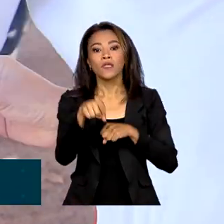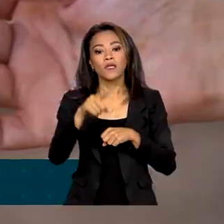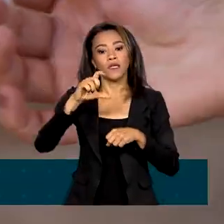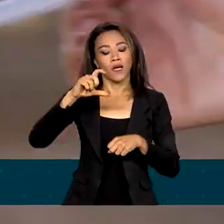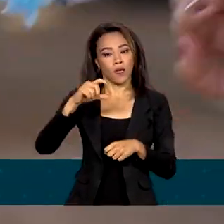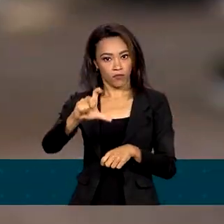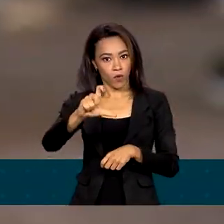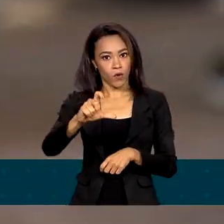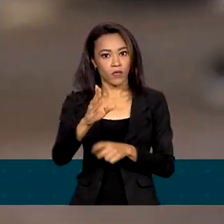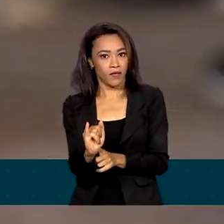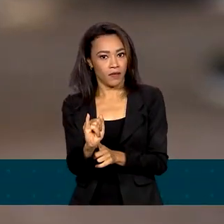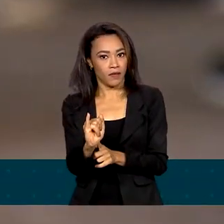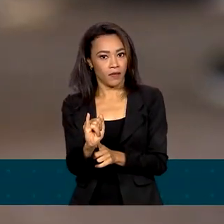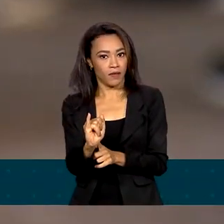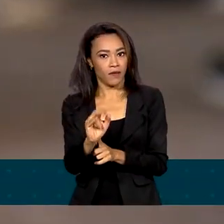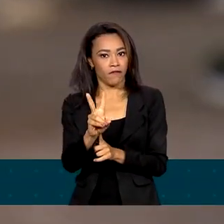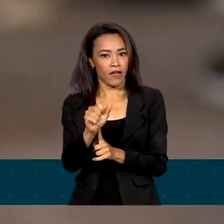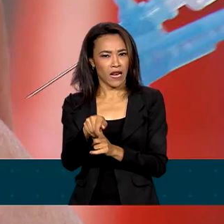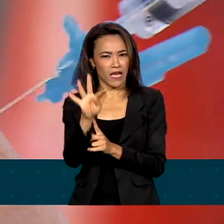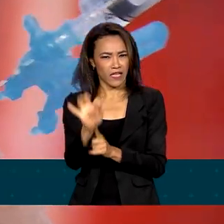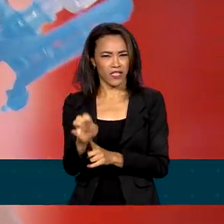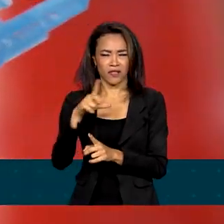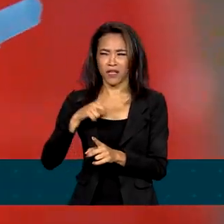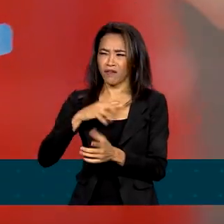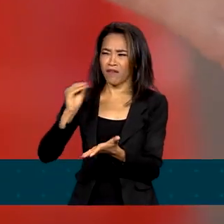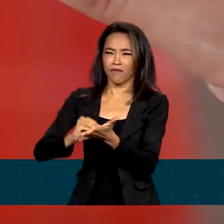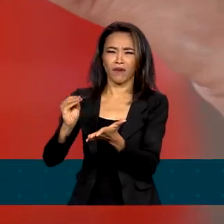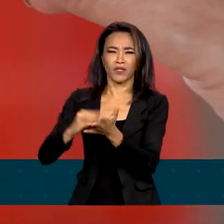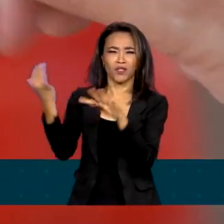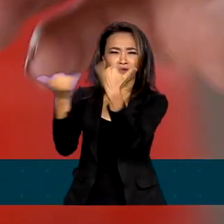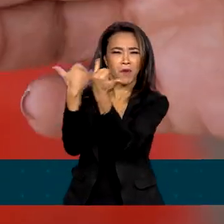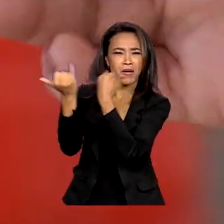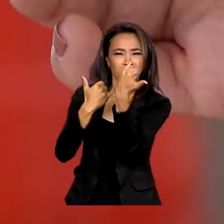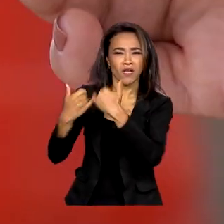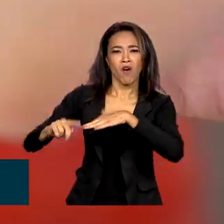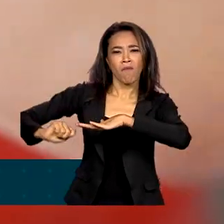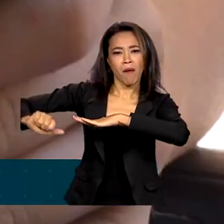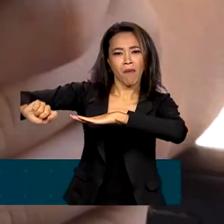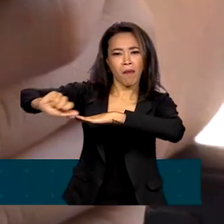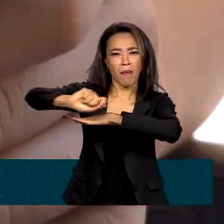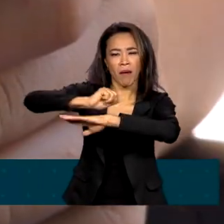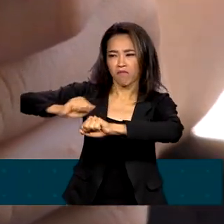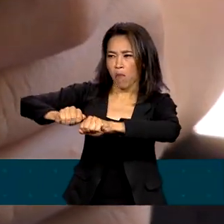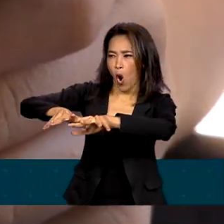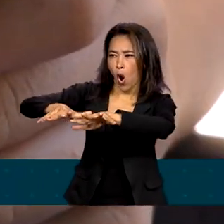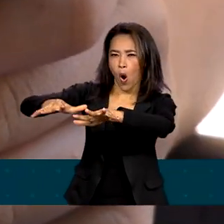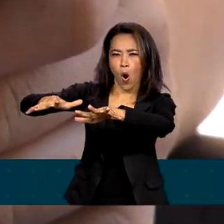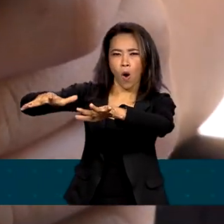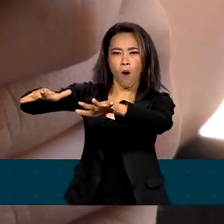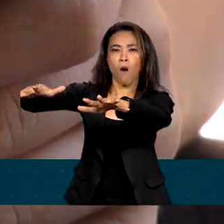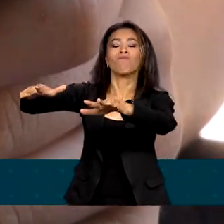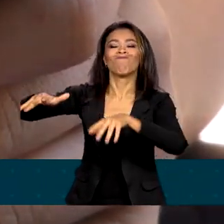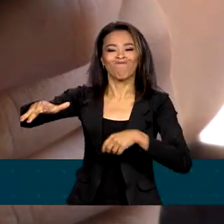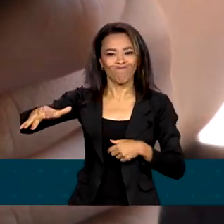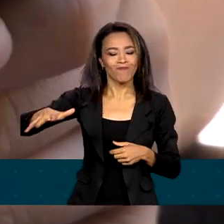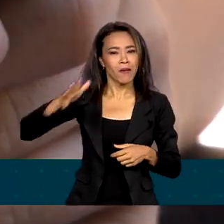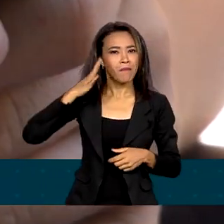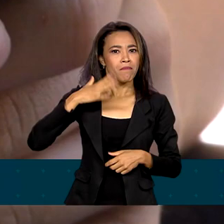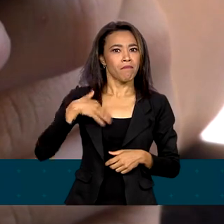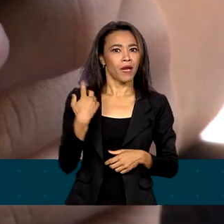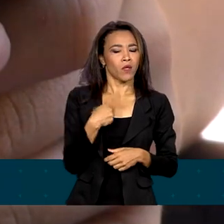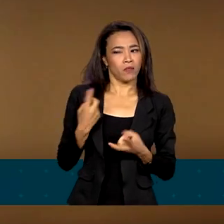bivalentes, uma nova onda de desinformação e fake news também surgiu. Para identificar a estratégia